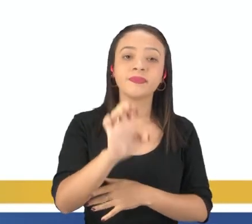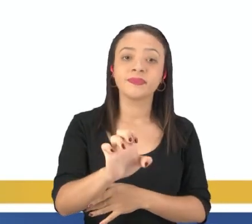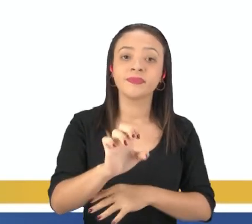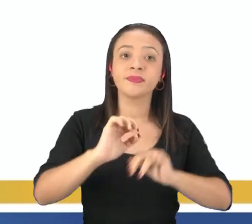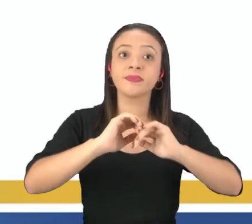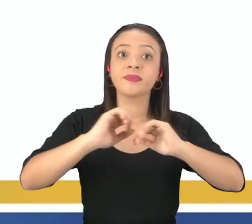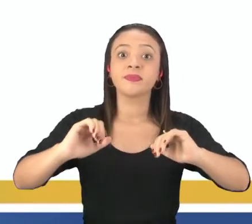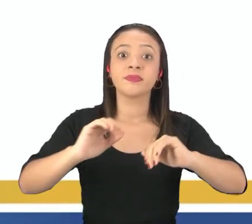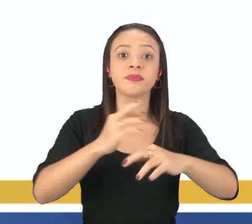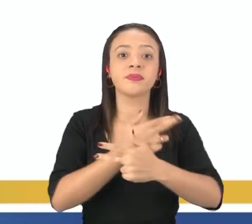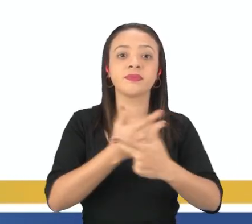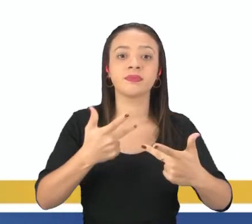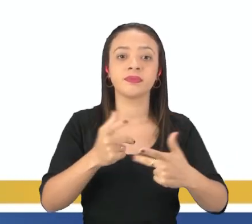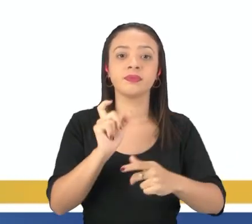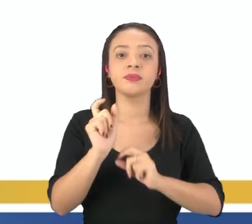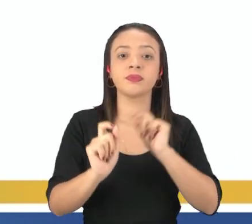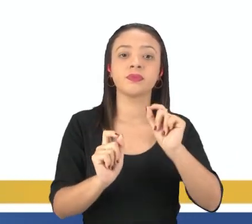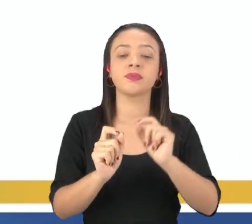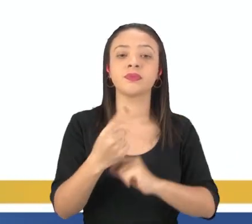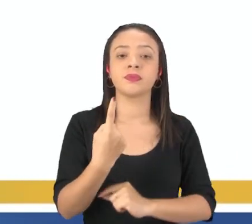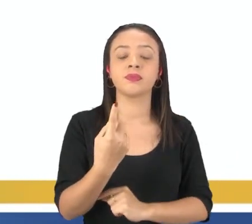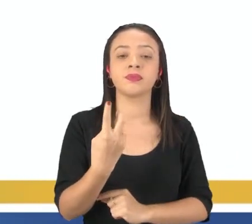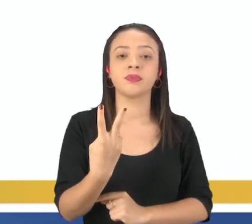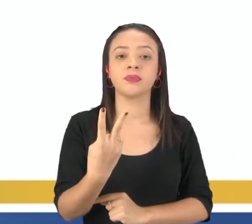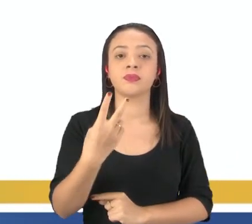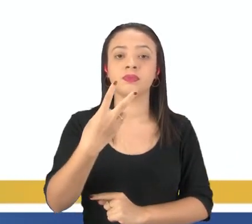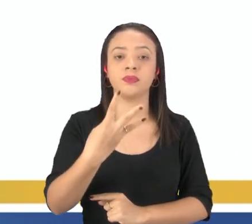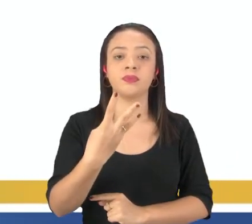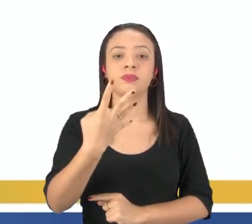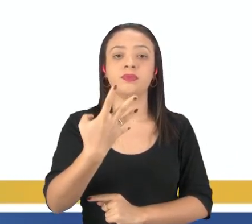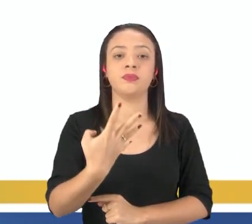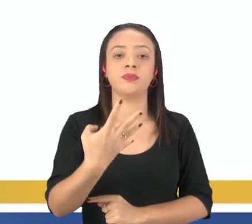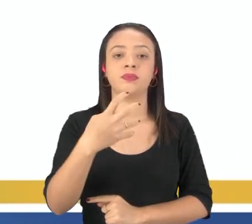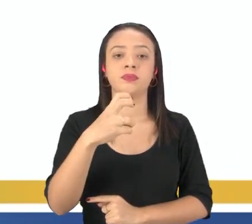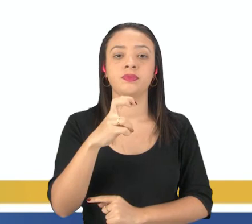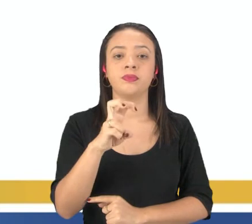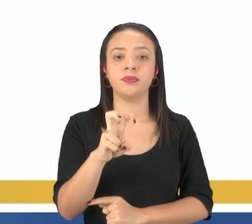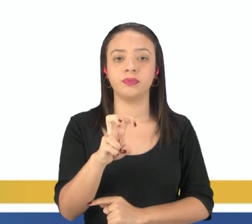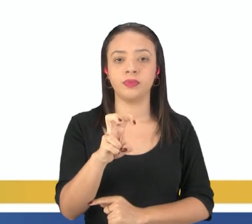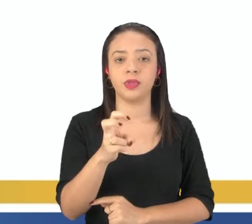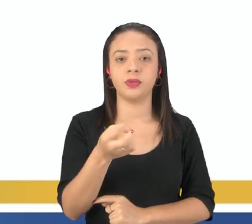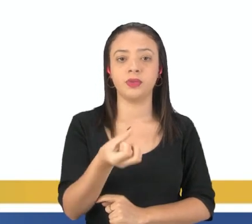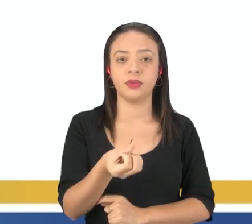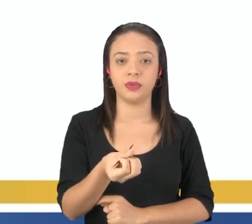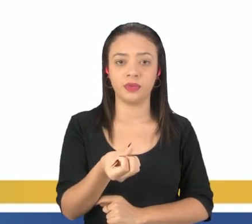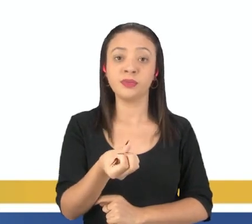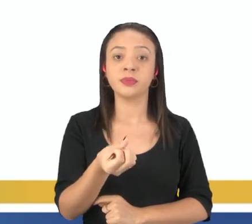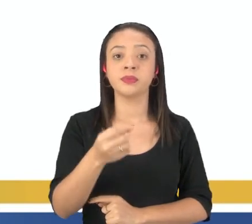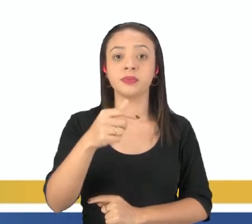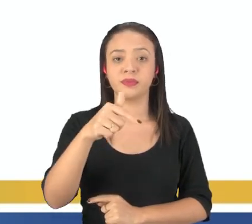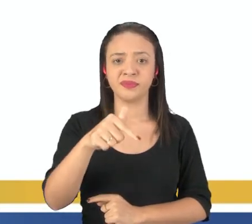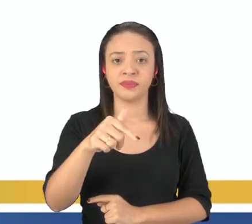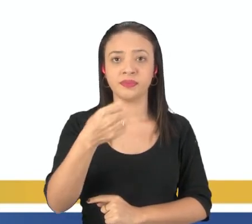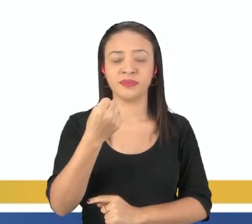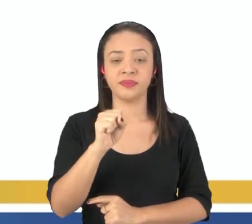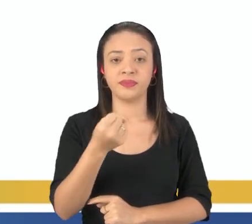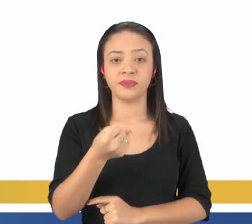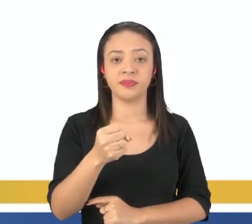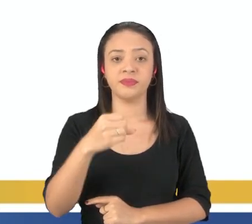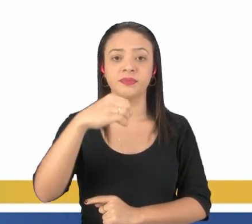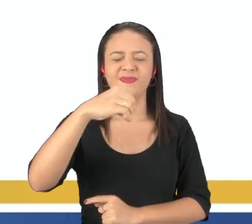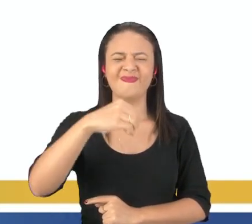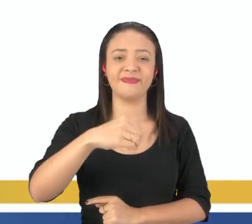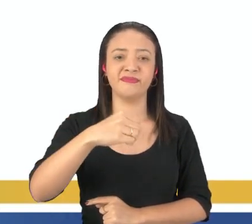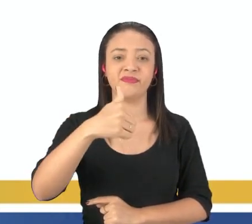e foi dividida em mais partes uma duas três quatro cinco seis sete